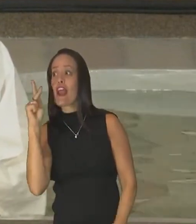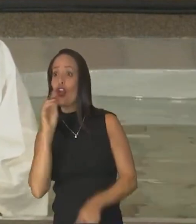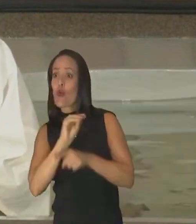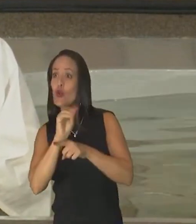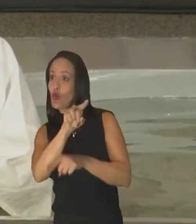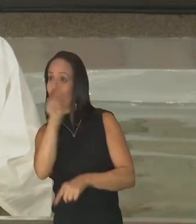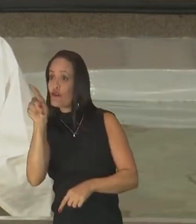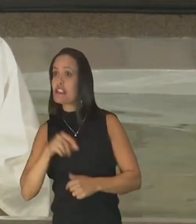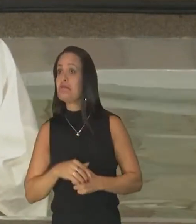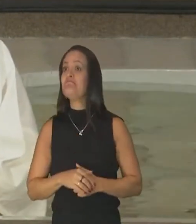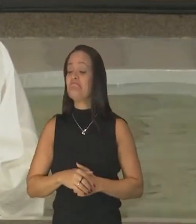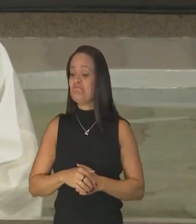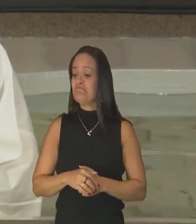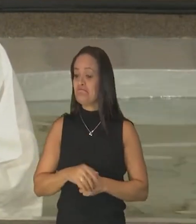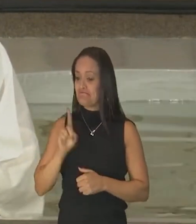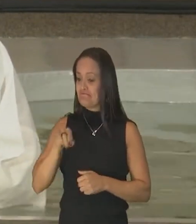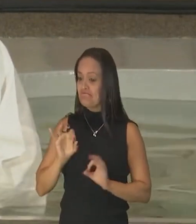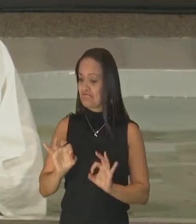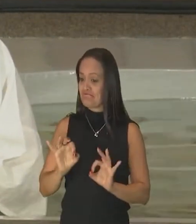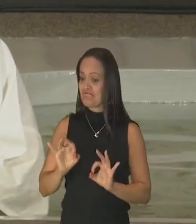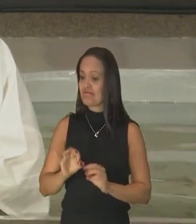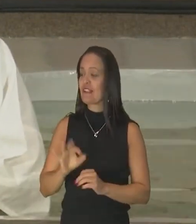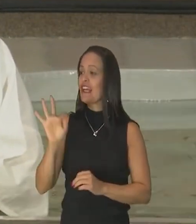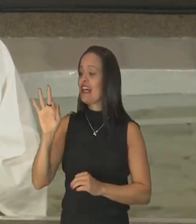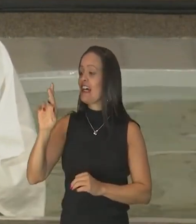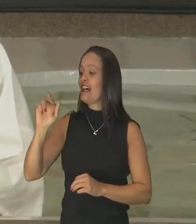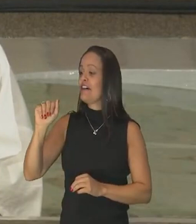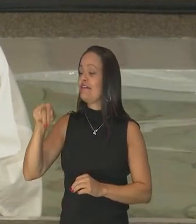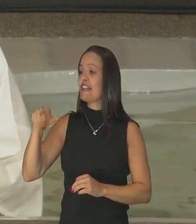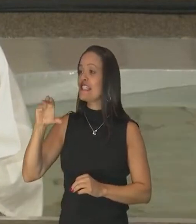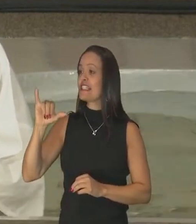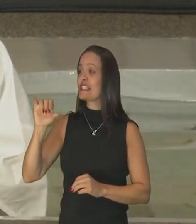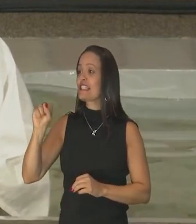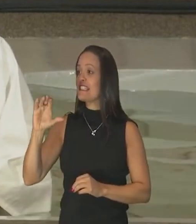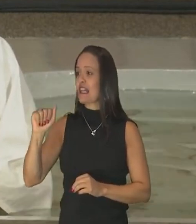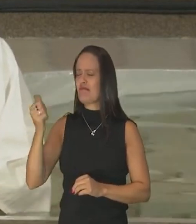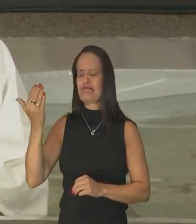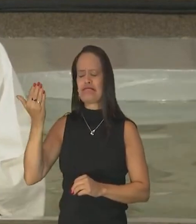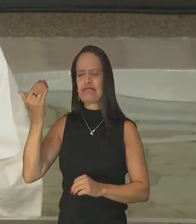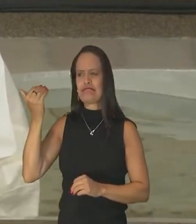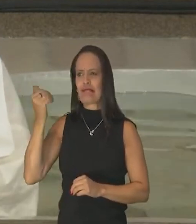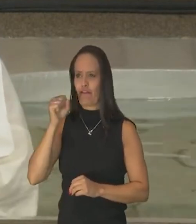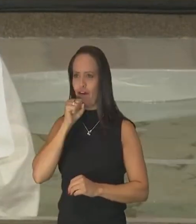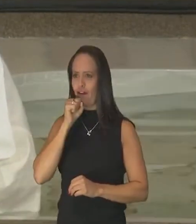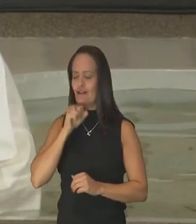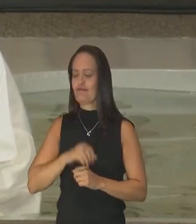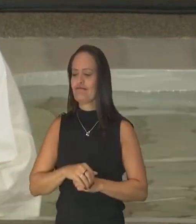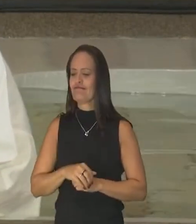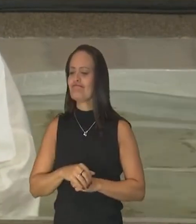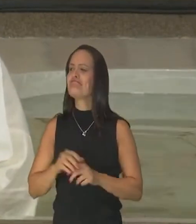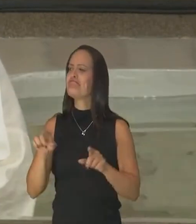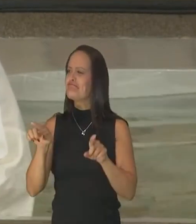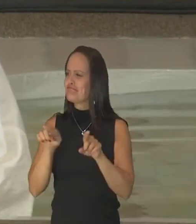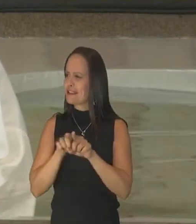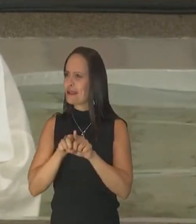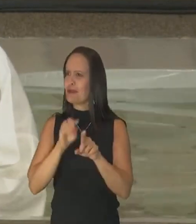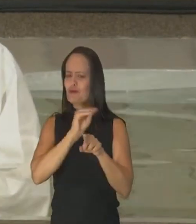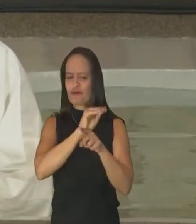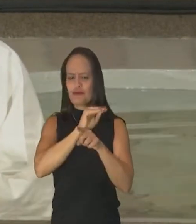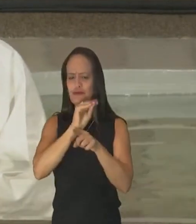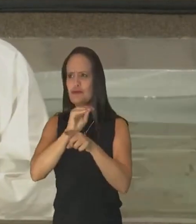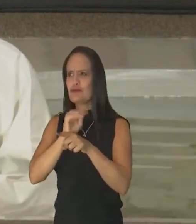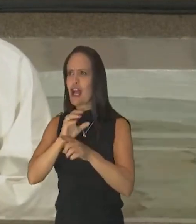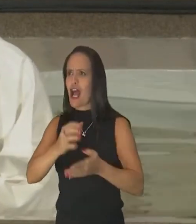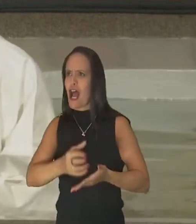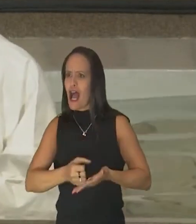avó, não é isso? A Francisca, que naquele tempo realizou também um trabalho de